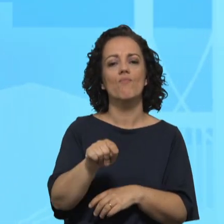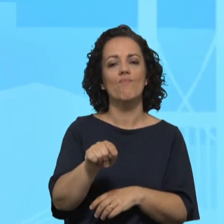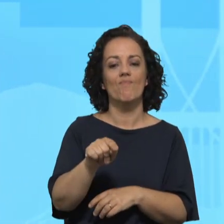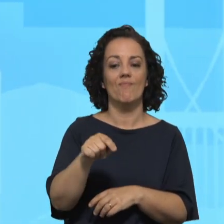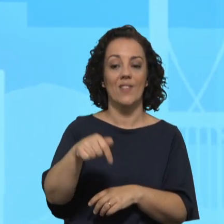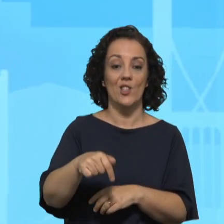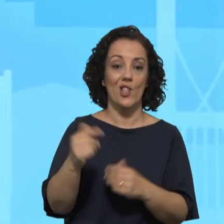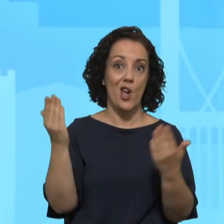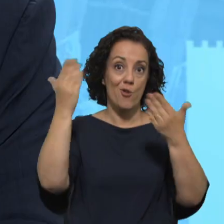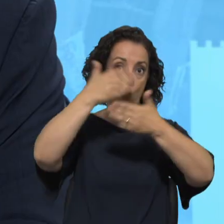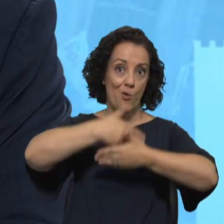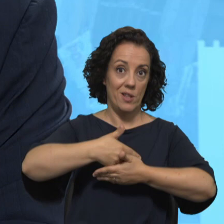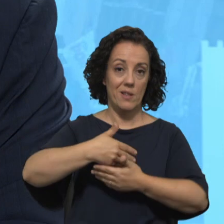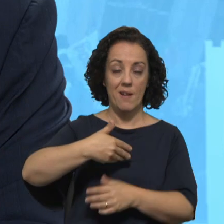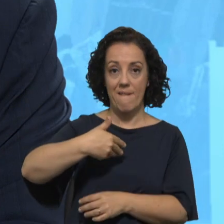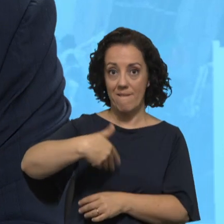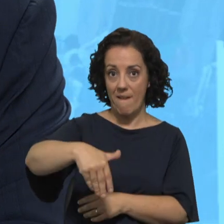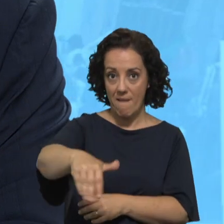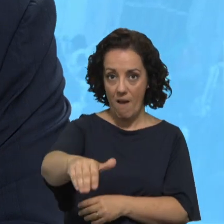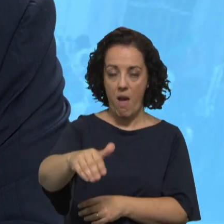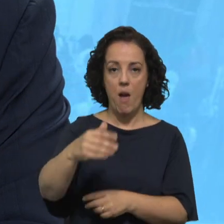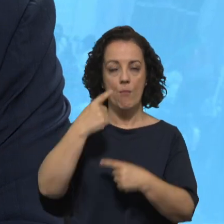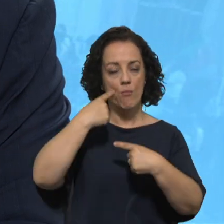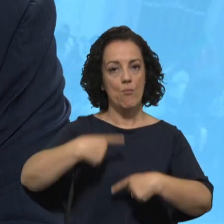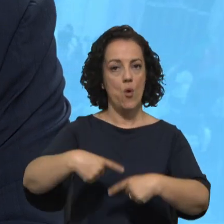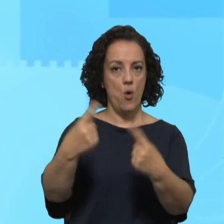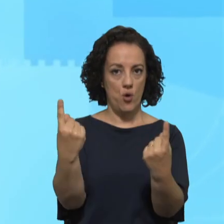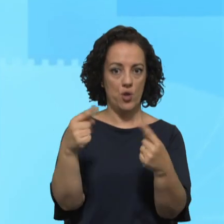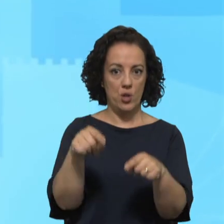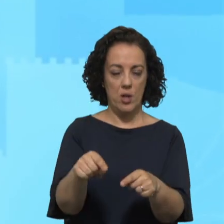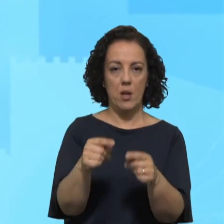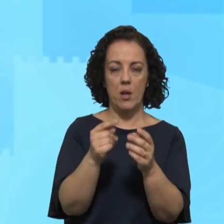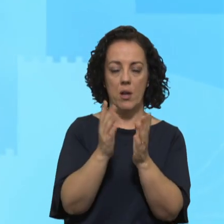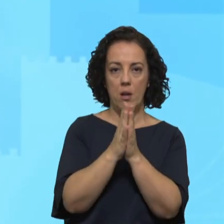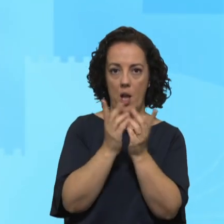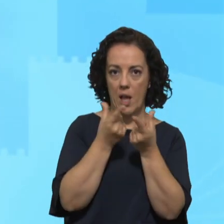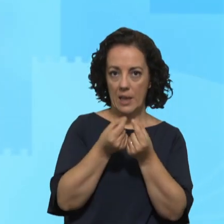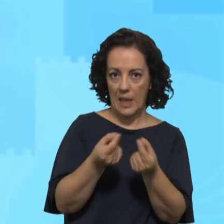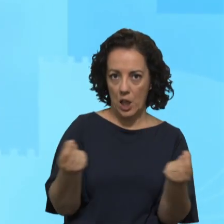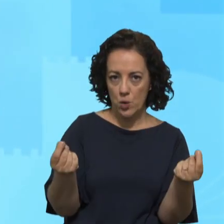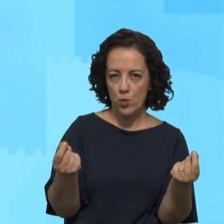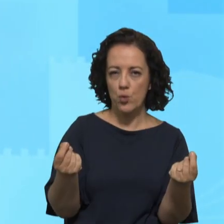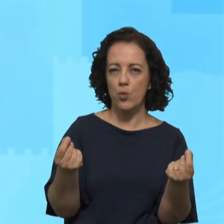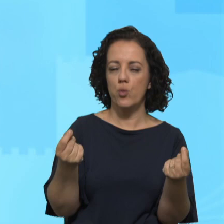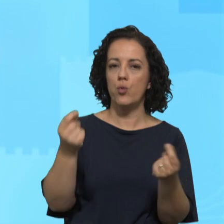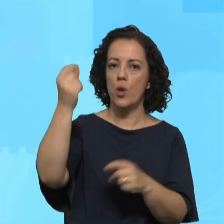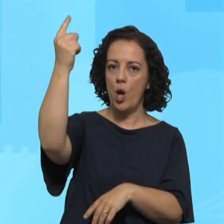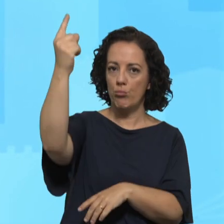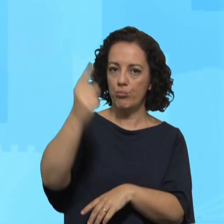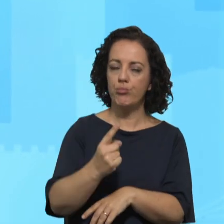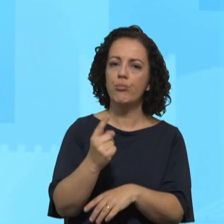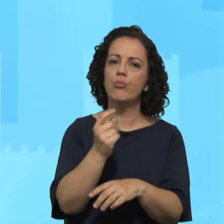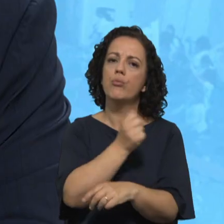noite participarão no momento do terço, descerão, penso eu, até à capelinha,